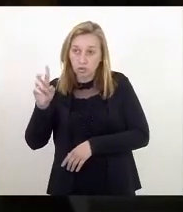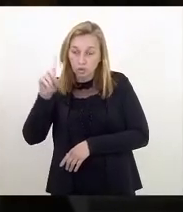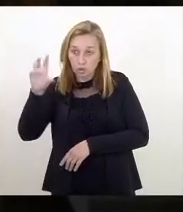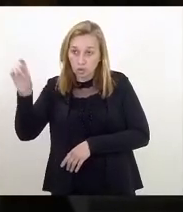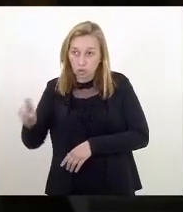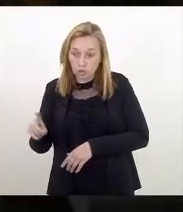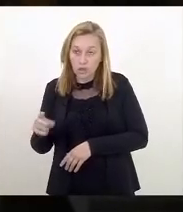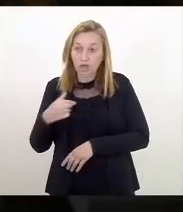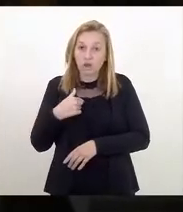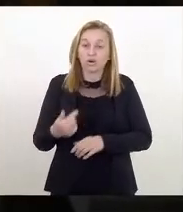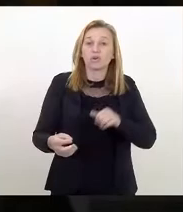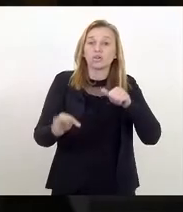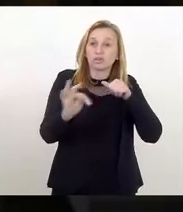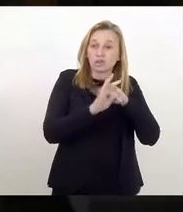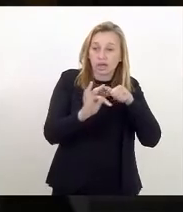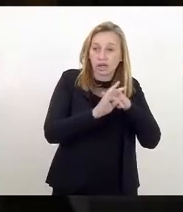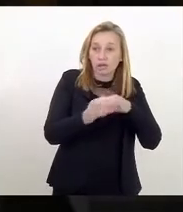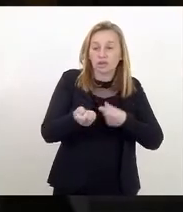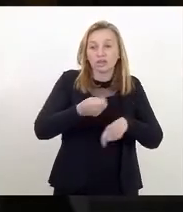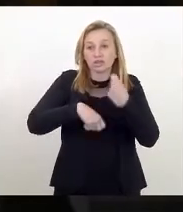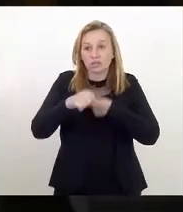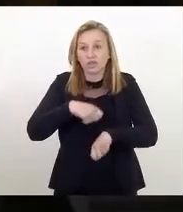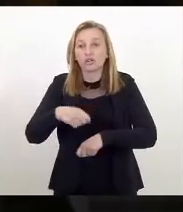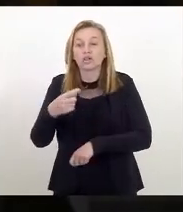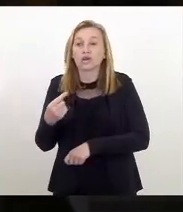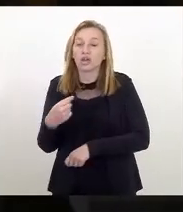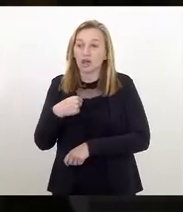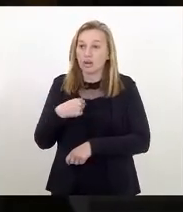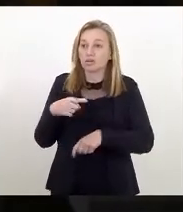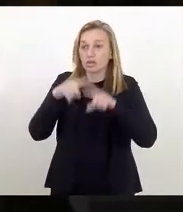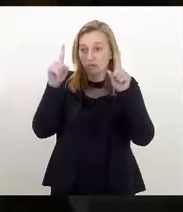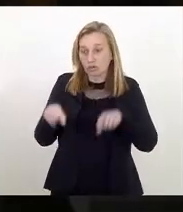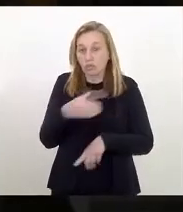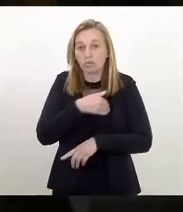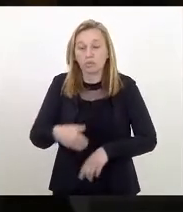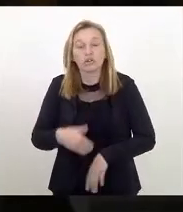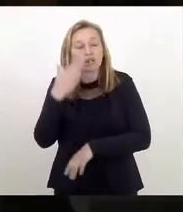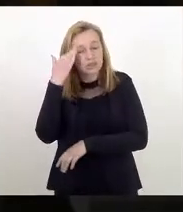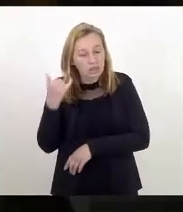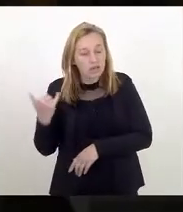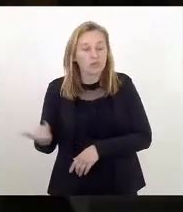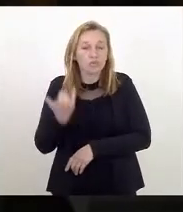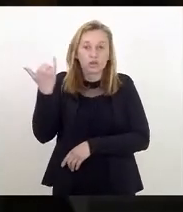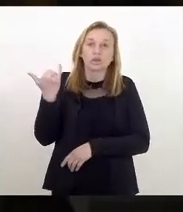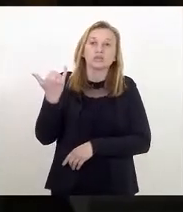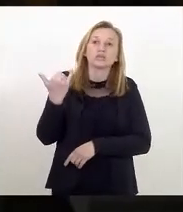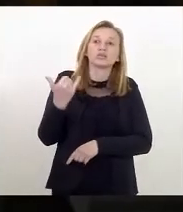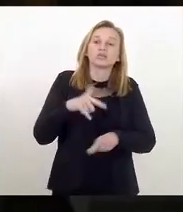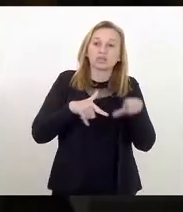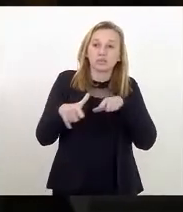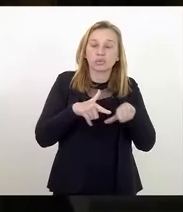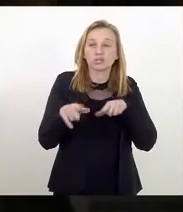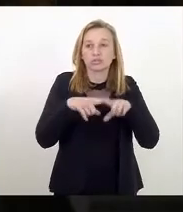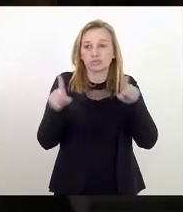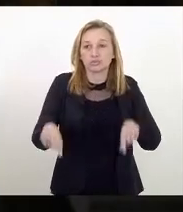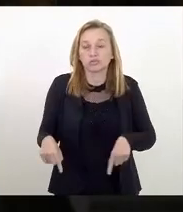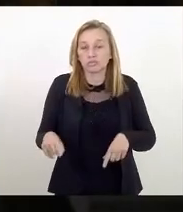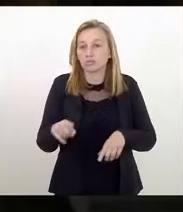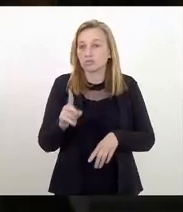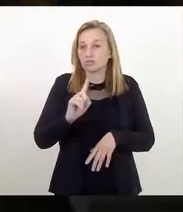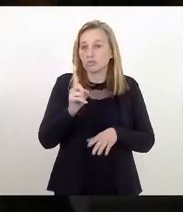servidor e eu sei a importância do trabalho do servidor que muitas vezes não aparece.